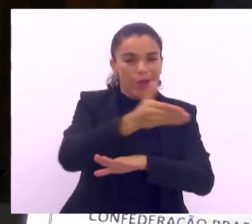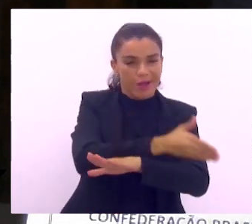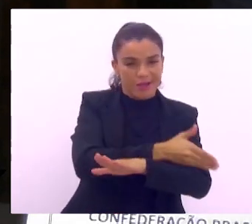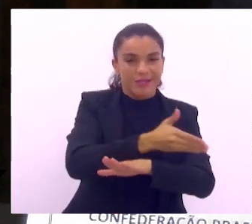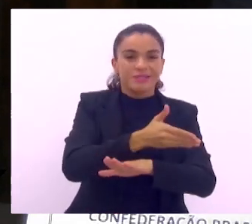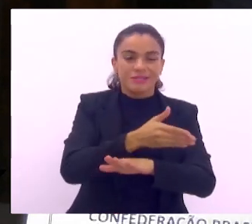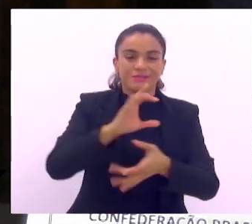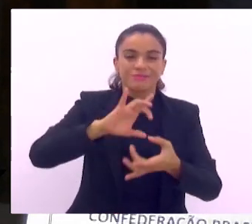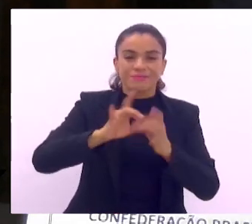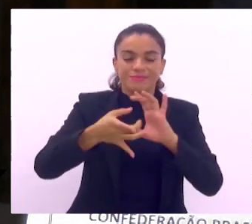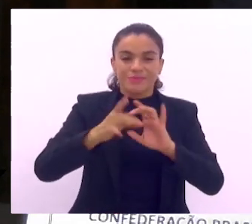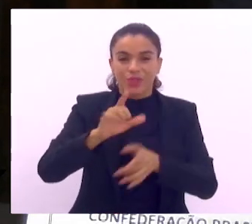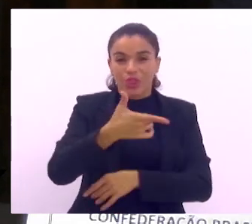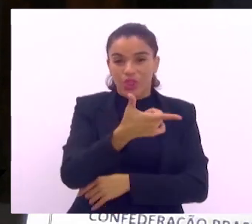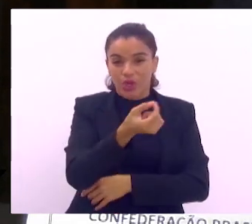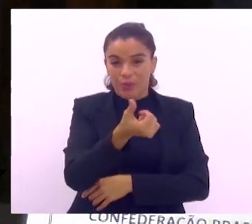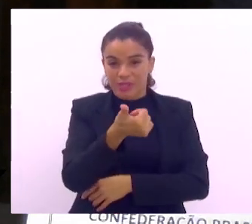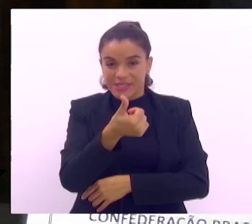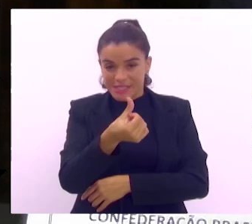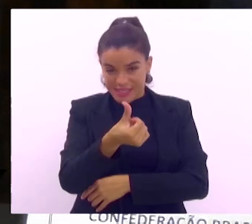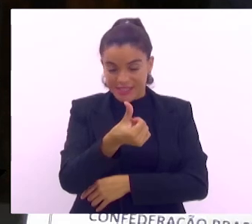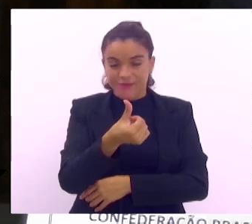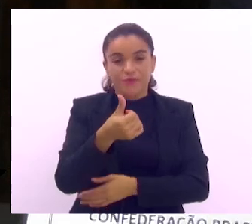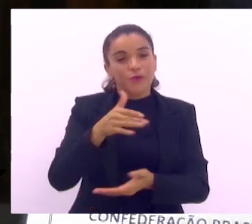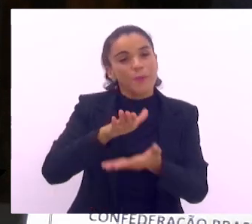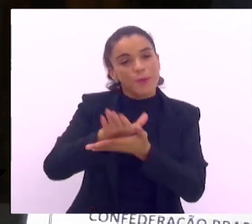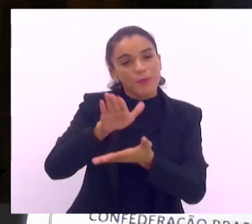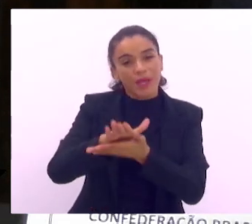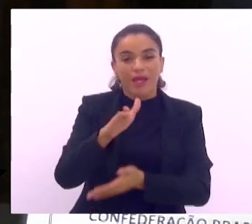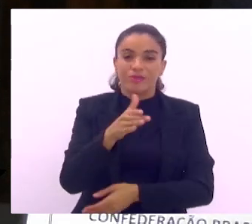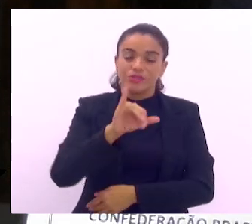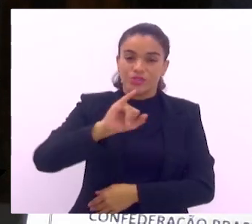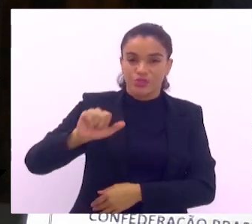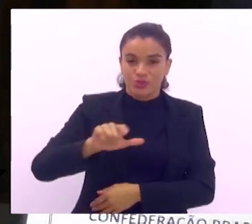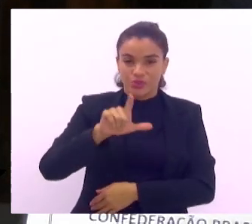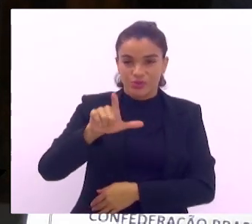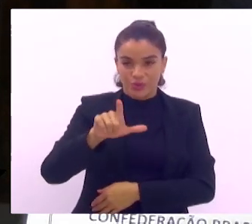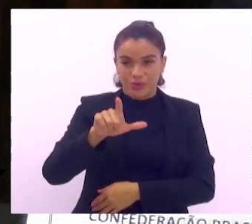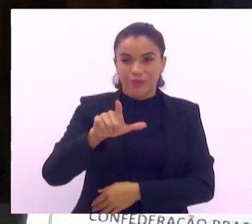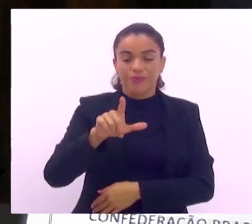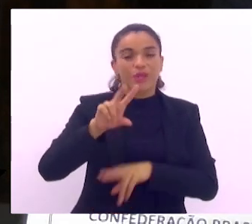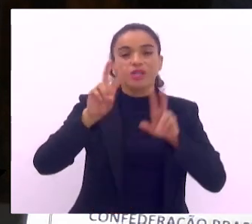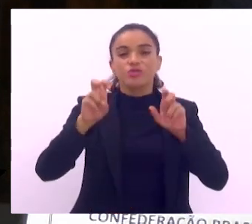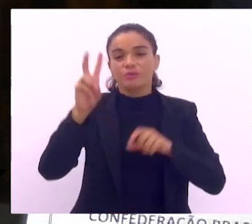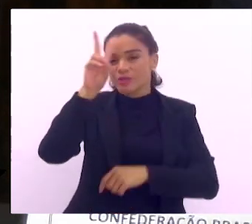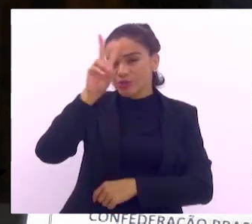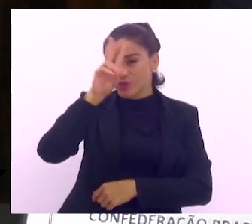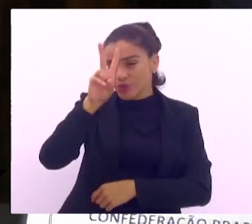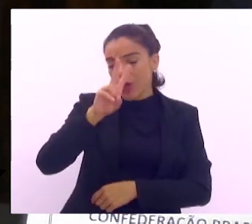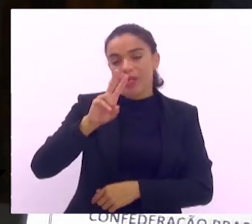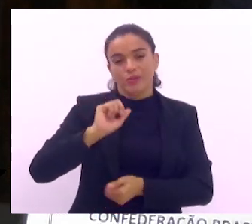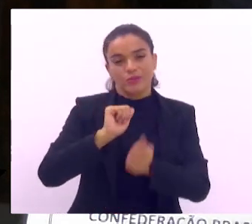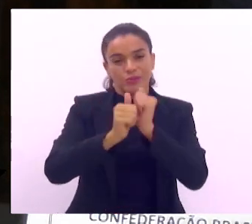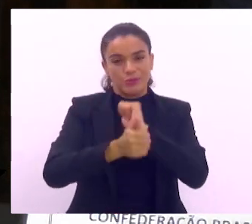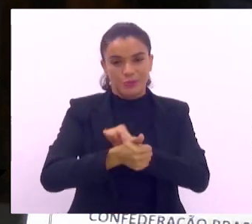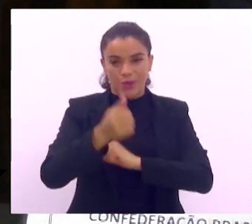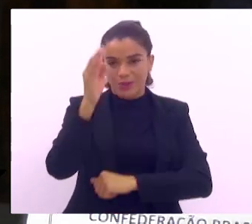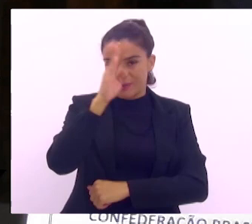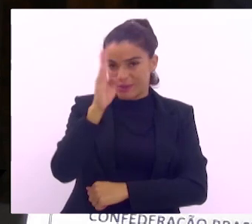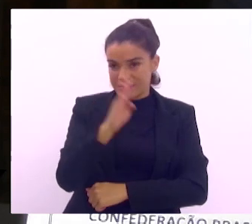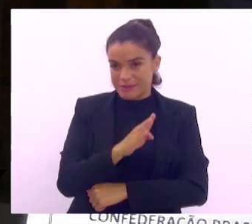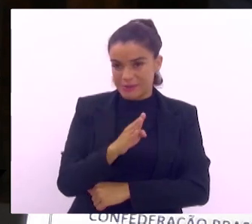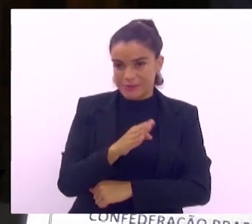foi publicado em julho de 2016, e o título é Primórdios do Esporte no Brasil. E essa é a edição do Rio de